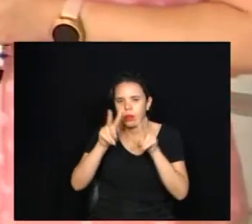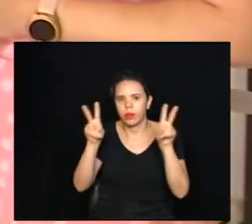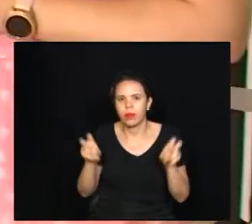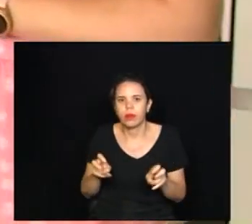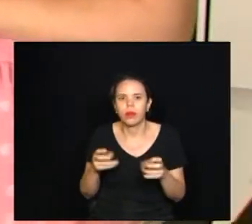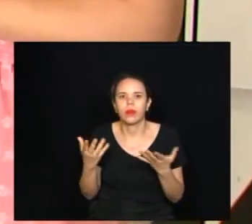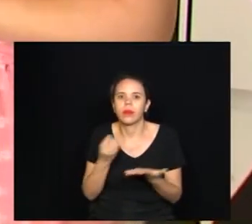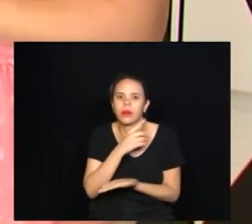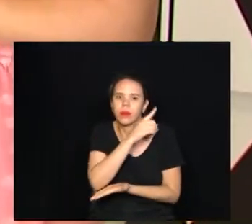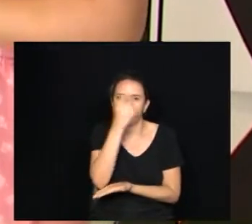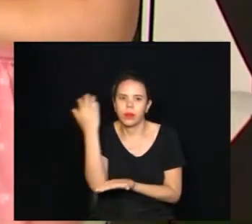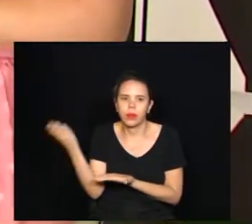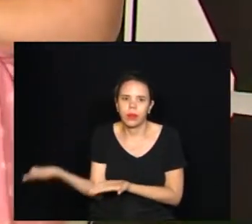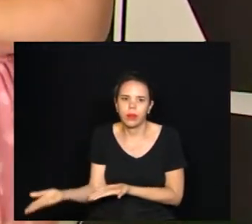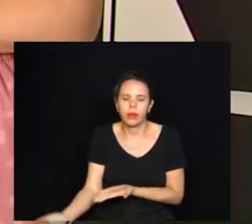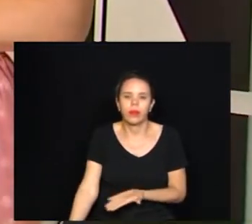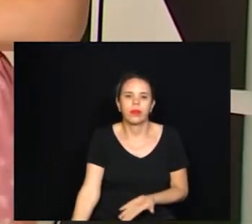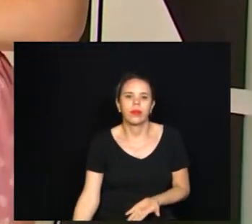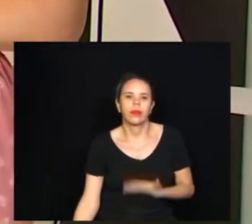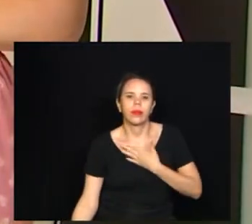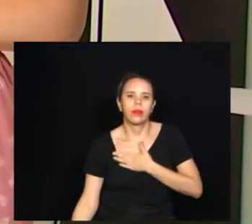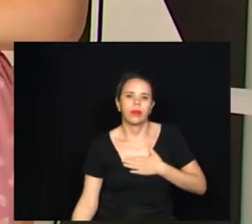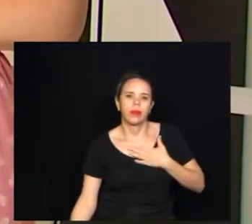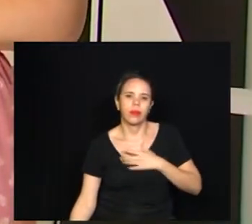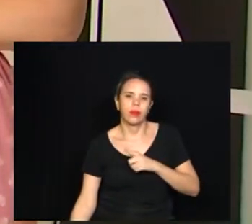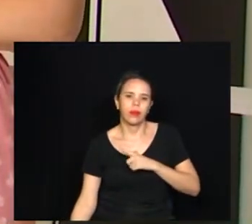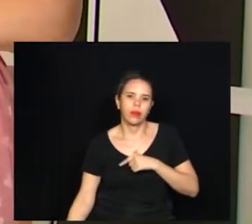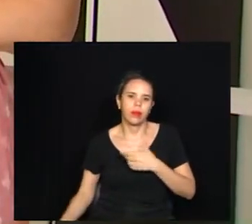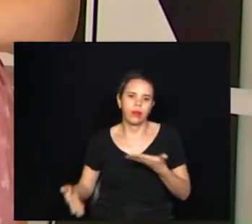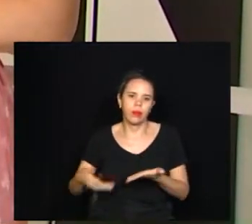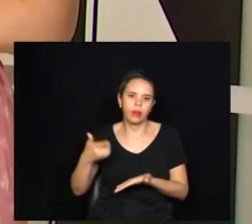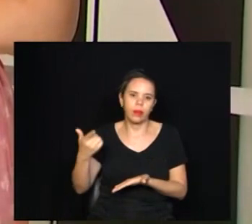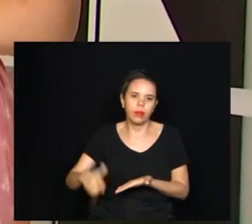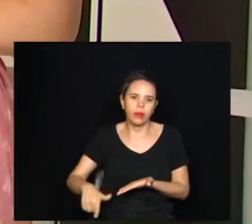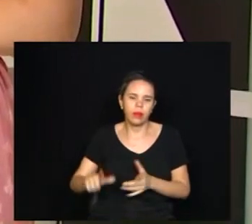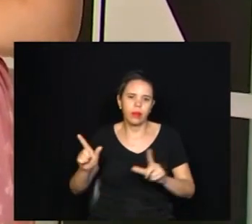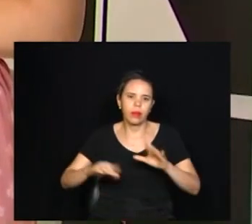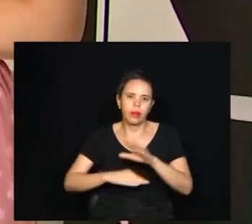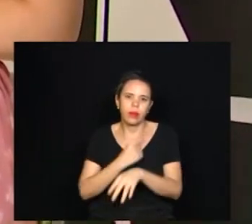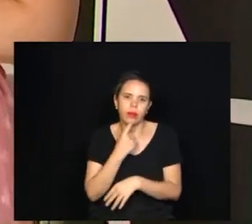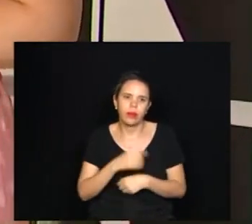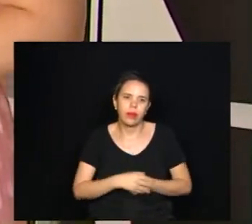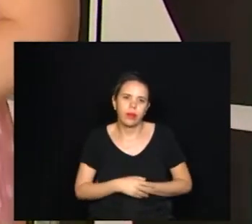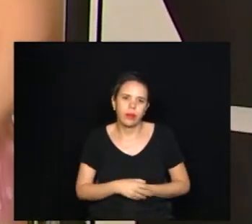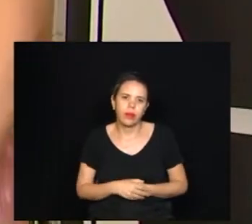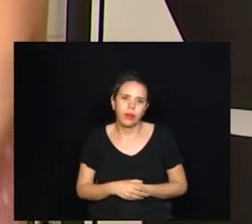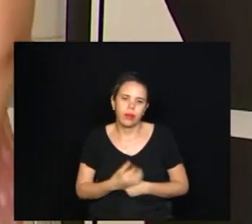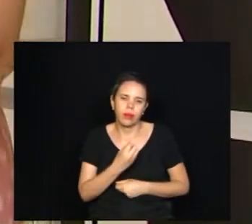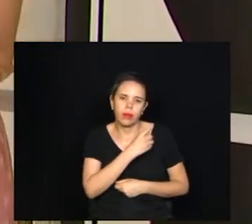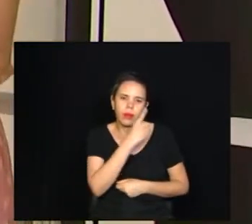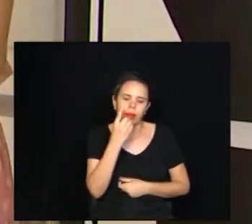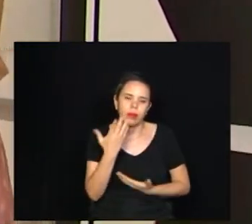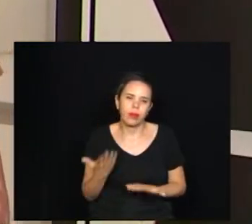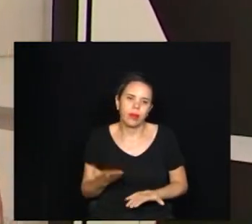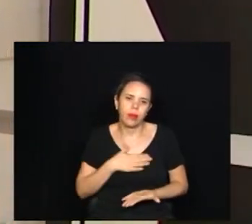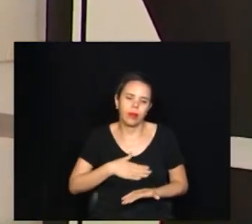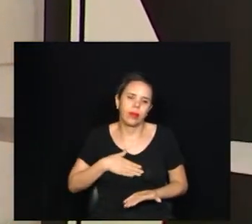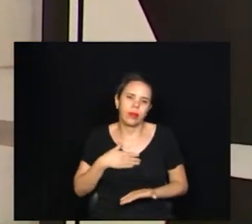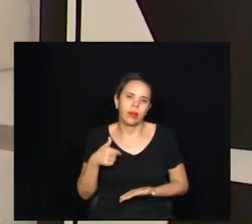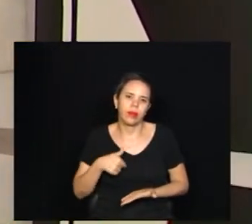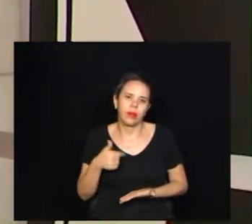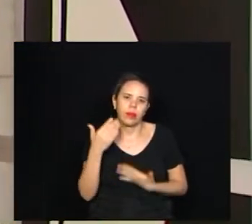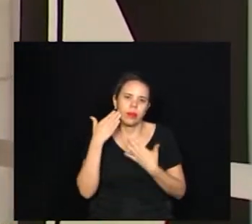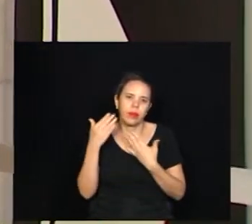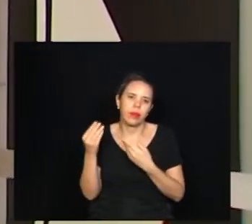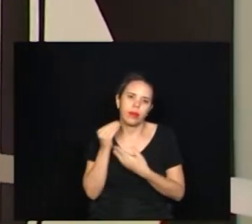disso. Bom dia para a senhora, é um prazer tê-la conosco mais uma vez aqui na TV Câmara Campinas. Olá, André, o prazer é todo meu.